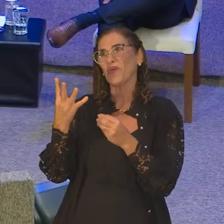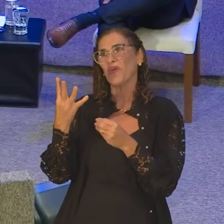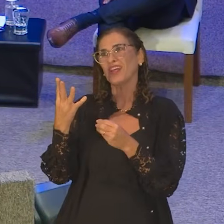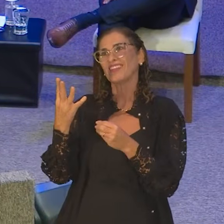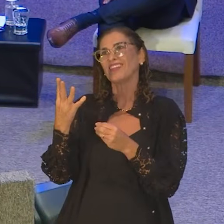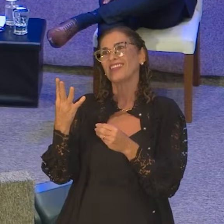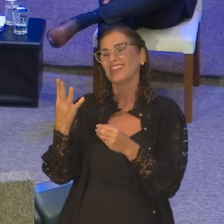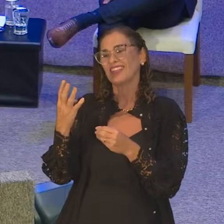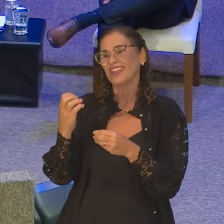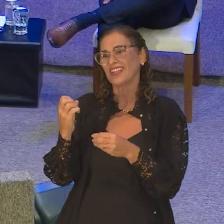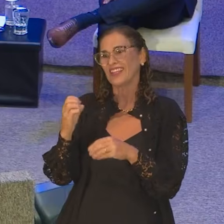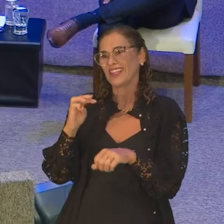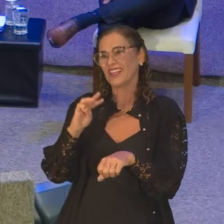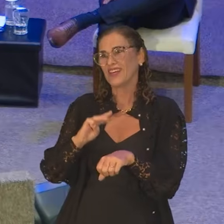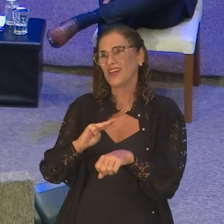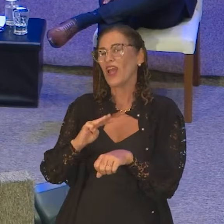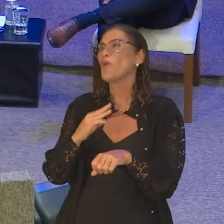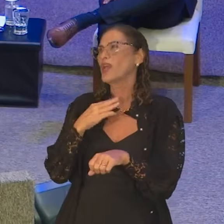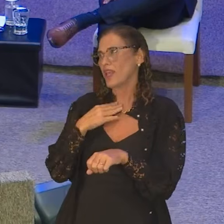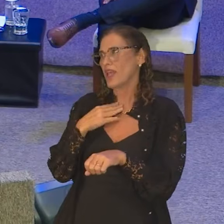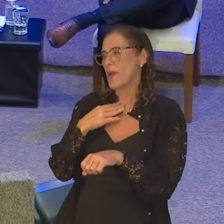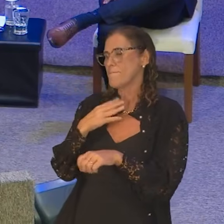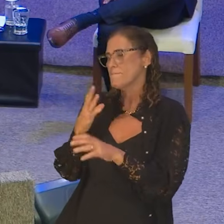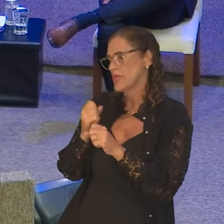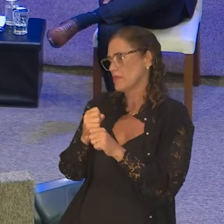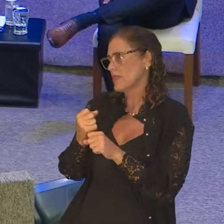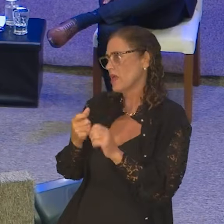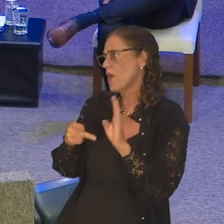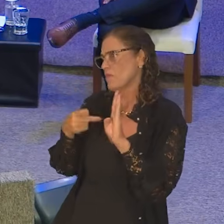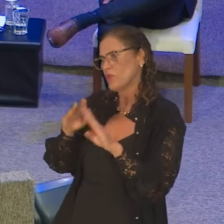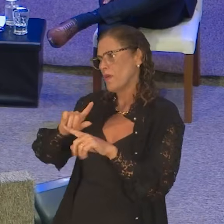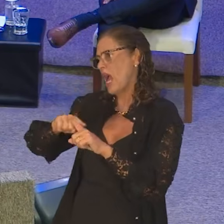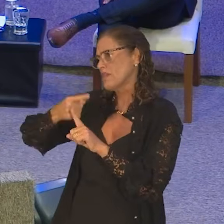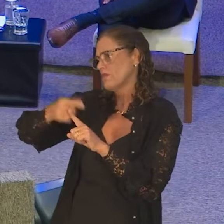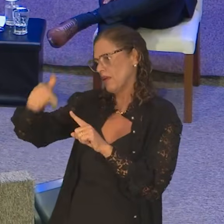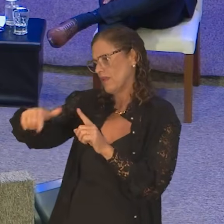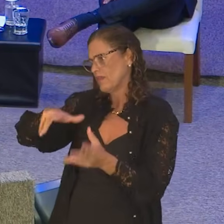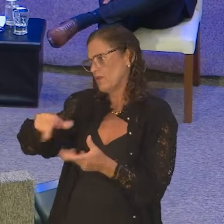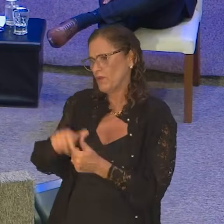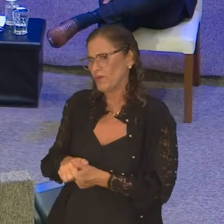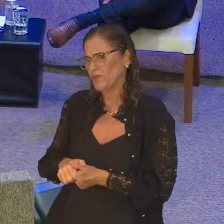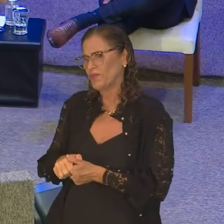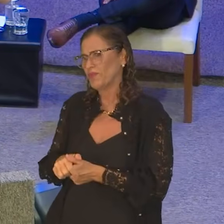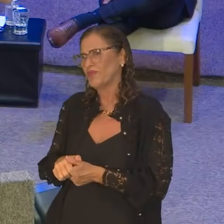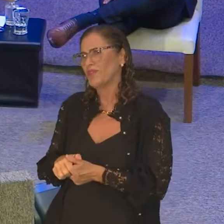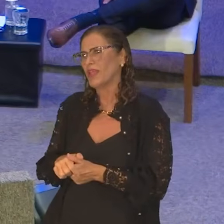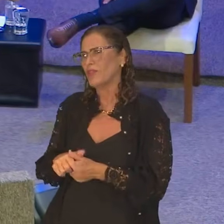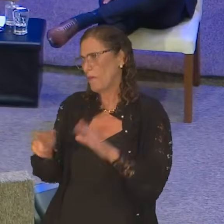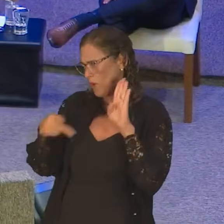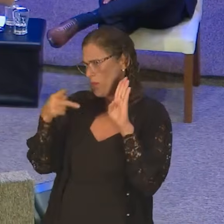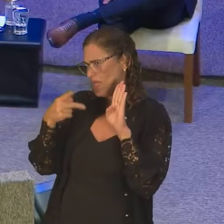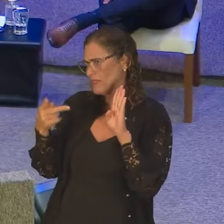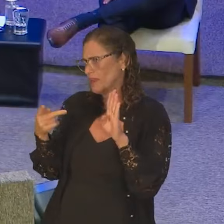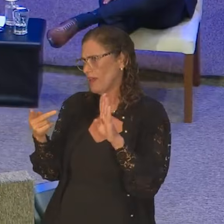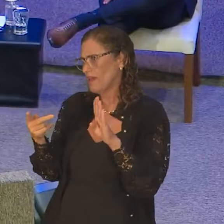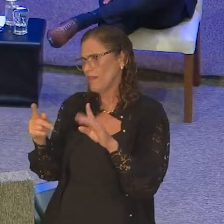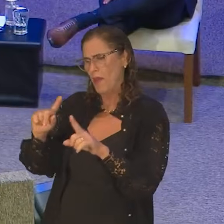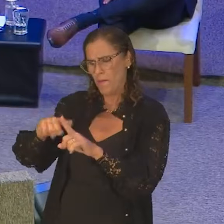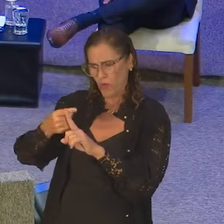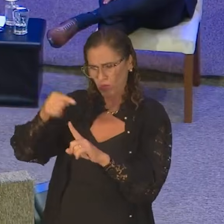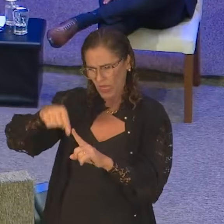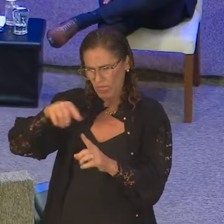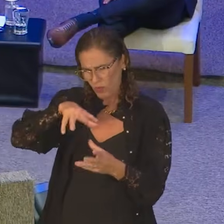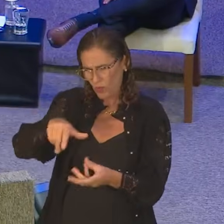queria fazer matemática com Cristo. Você prometeu muito mais nesse mundo. Não é essa a promessa? Darei muito mais